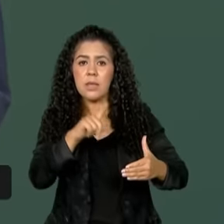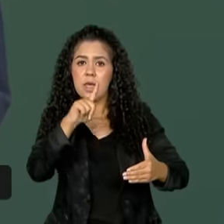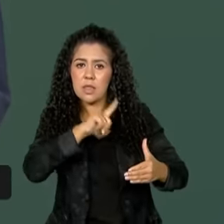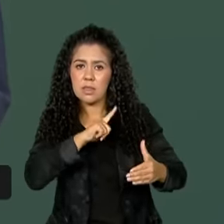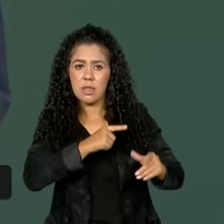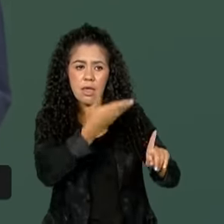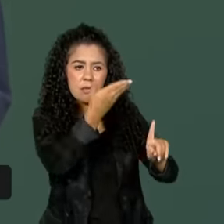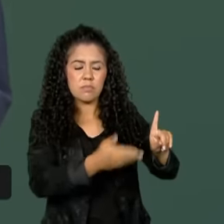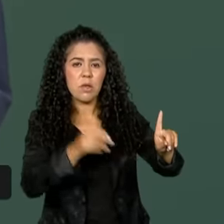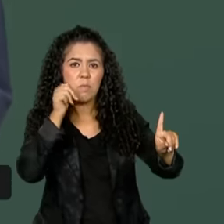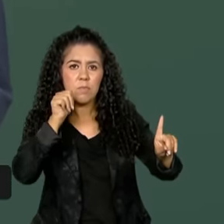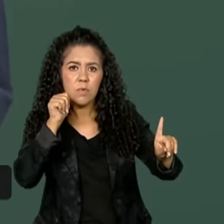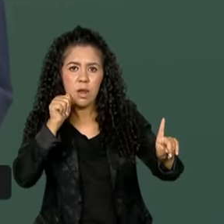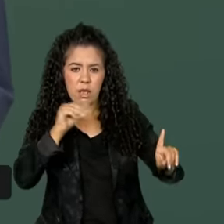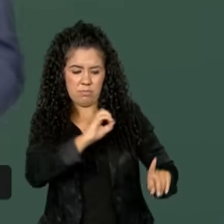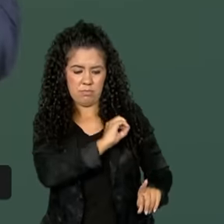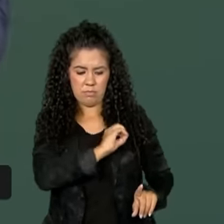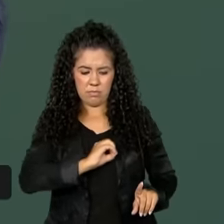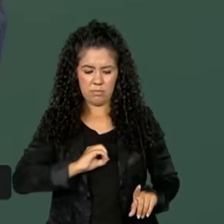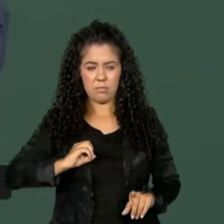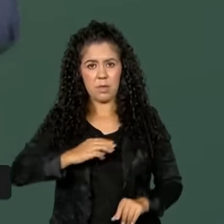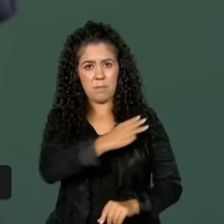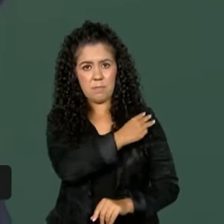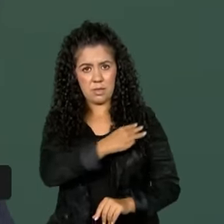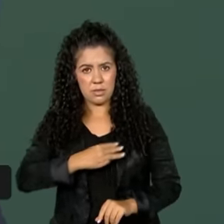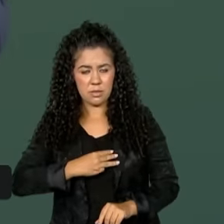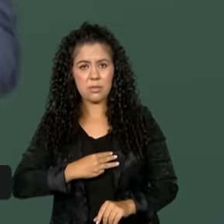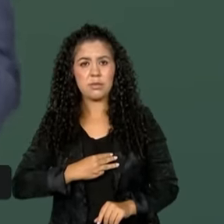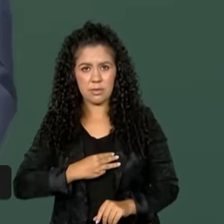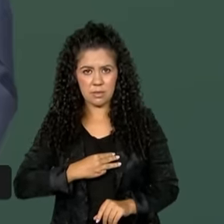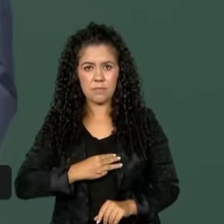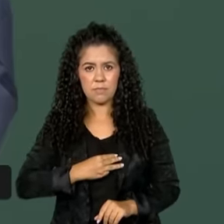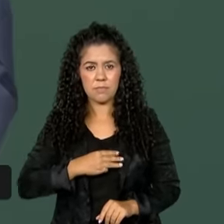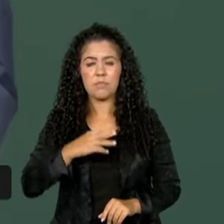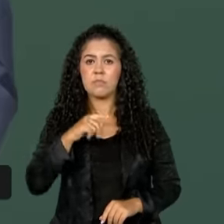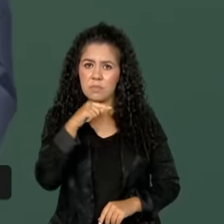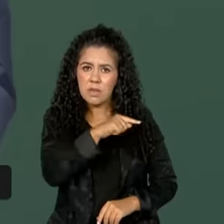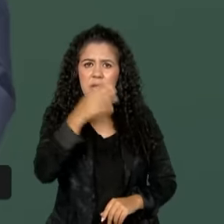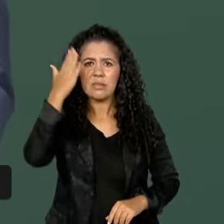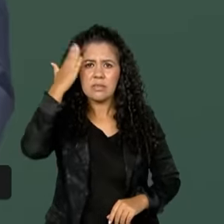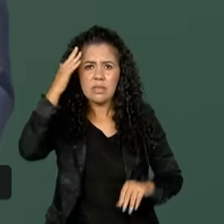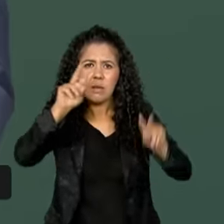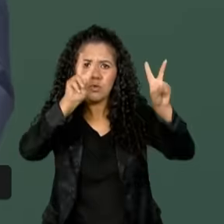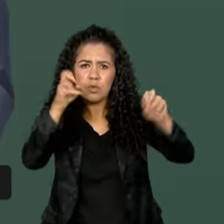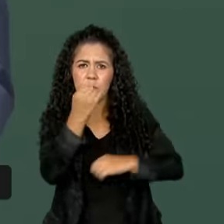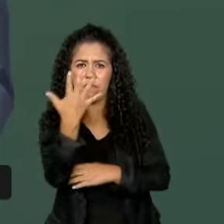floresta. Se alfabetizou aos 16 anos.